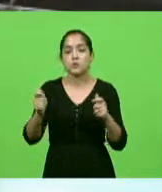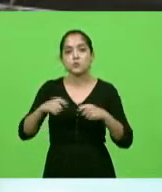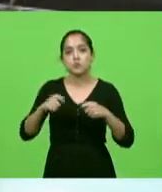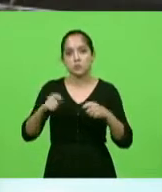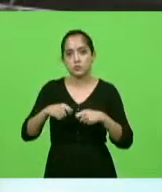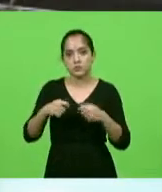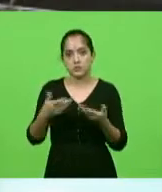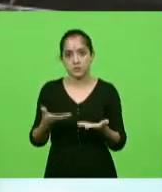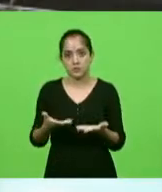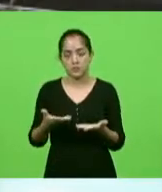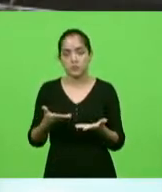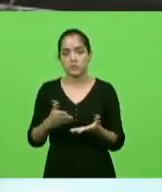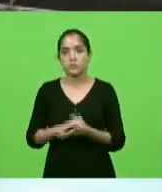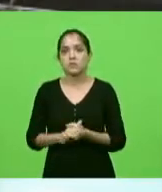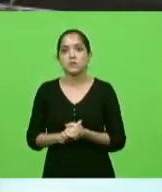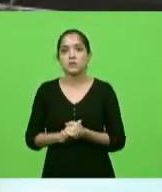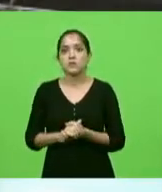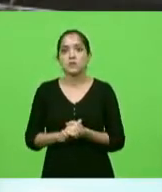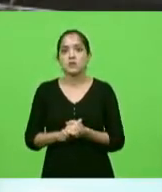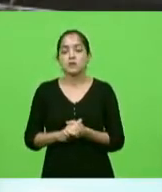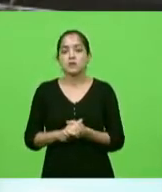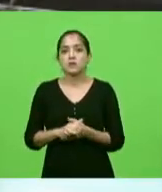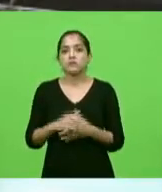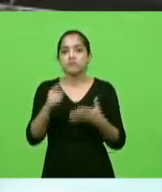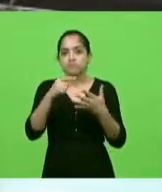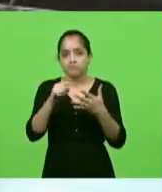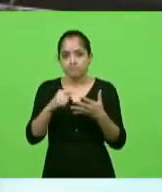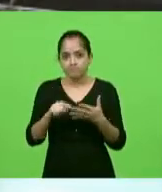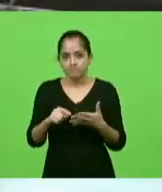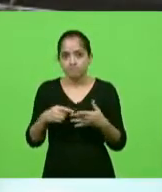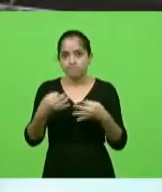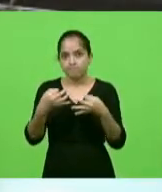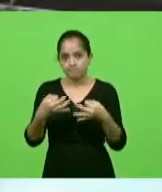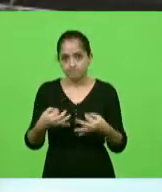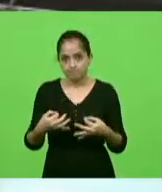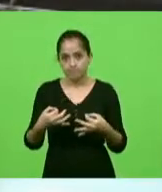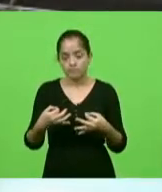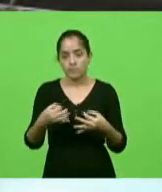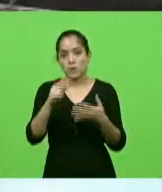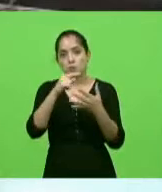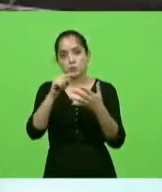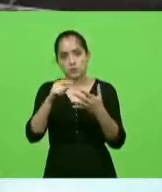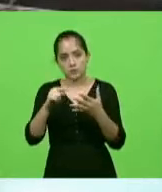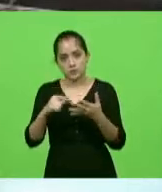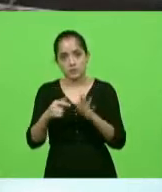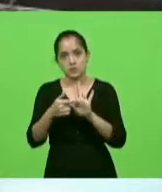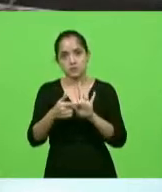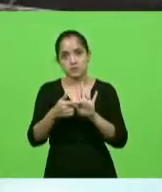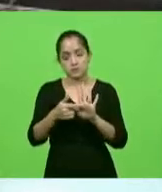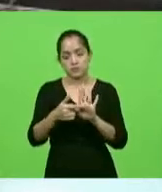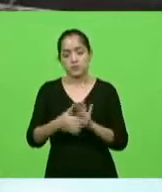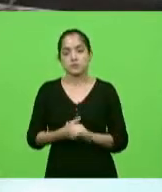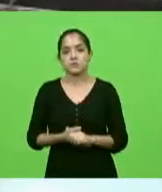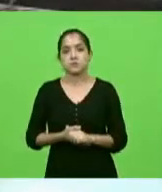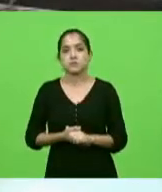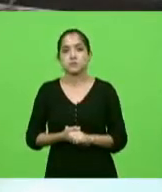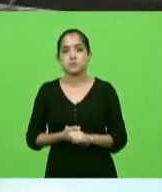condição, porquanto ausente o requisito primário da justa causa, por todas as razões acima